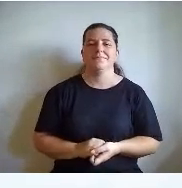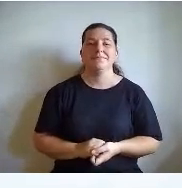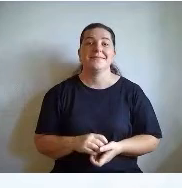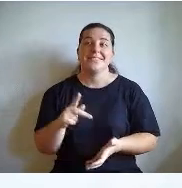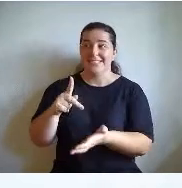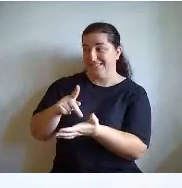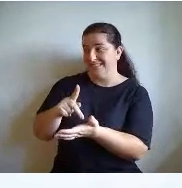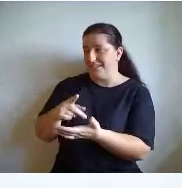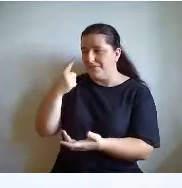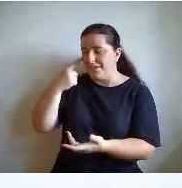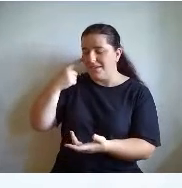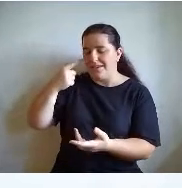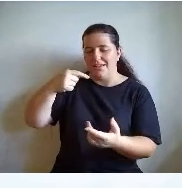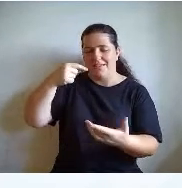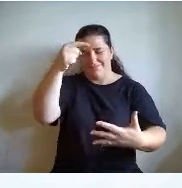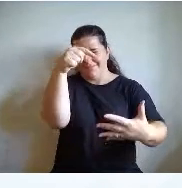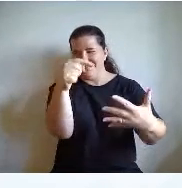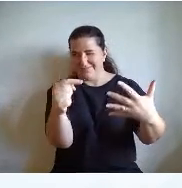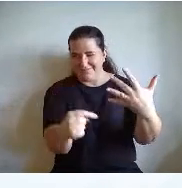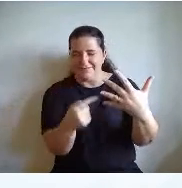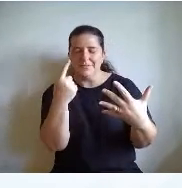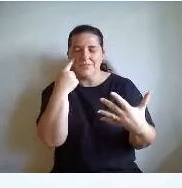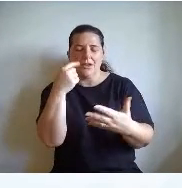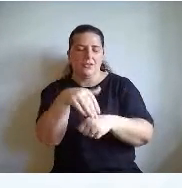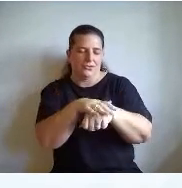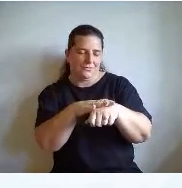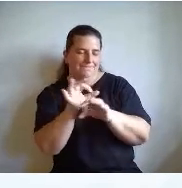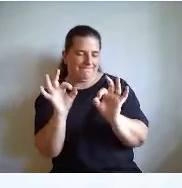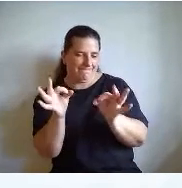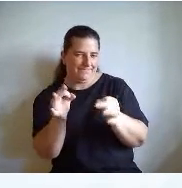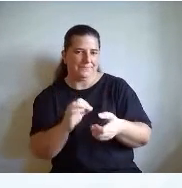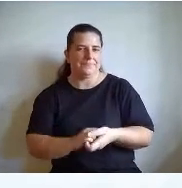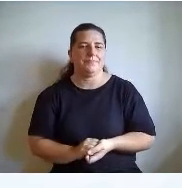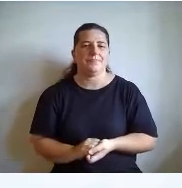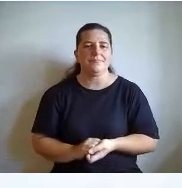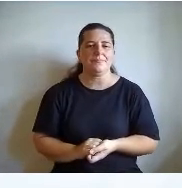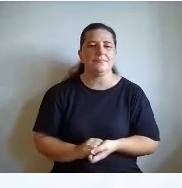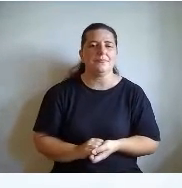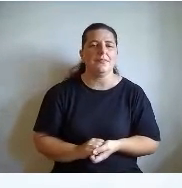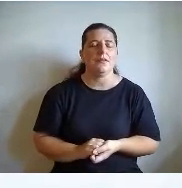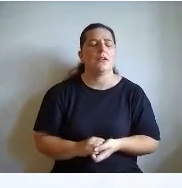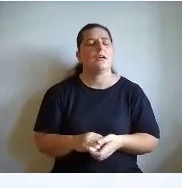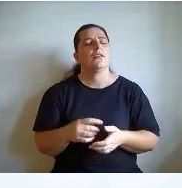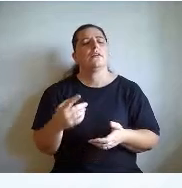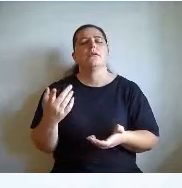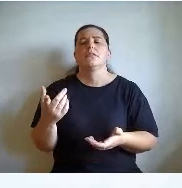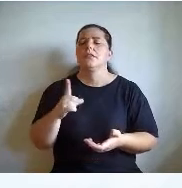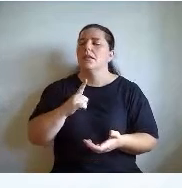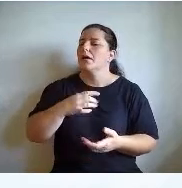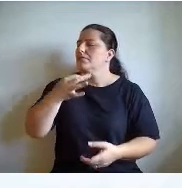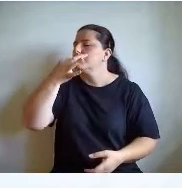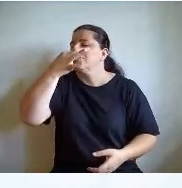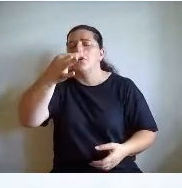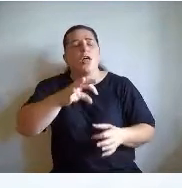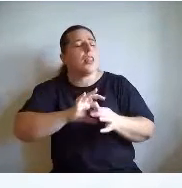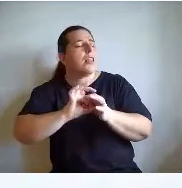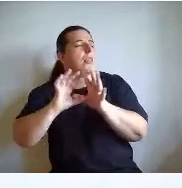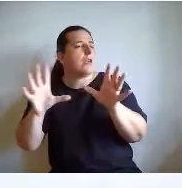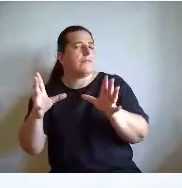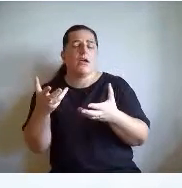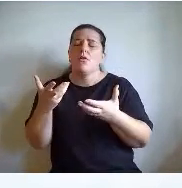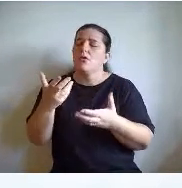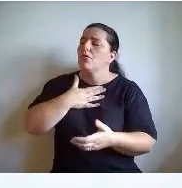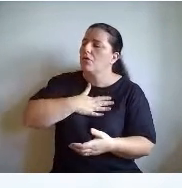sobre todas essas, Mônica, não vamos deixar nada. Mônica, então, tá bom. Em um comentário livre, eu gostaria que você fizesse